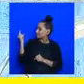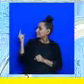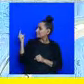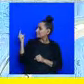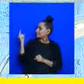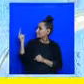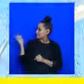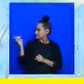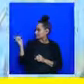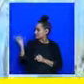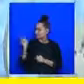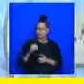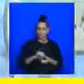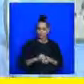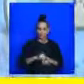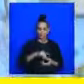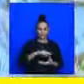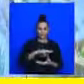Valendo!